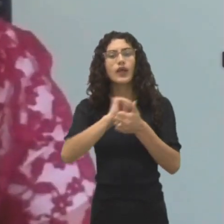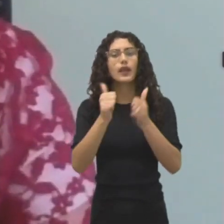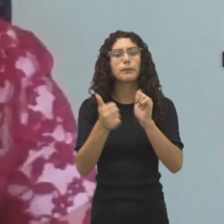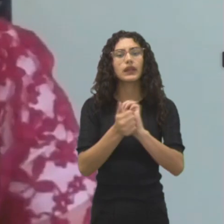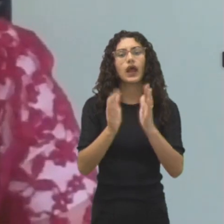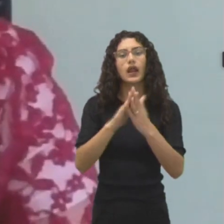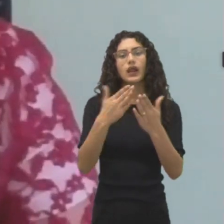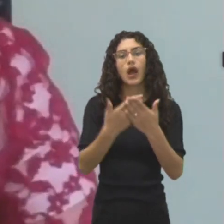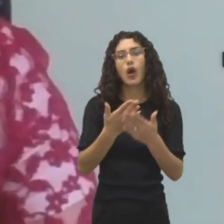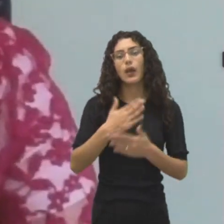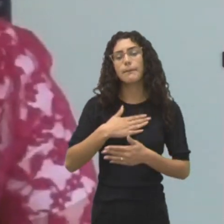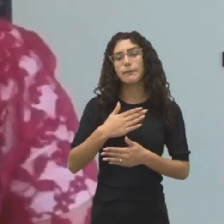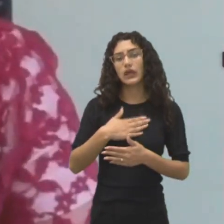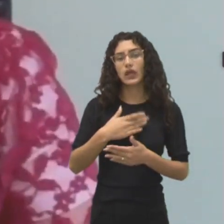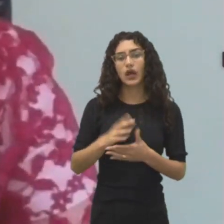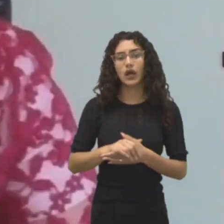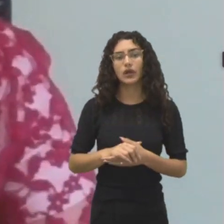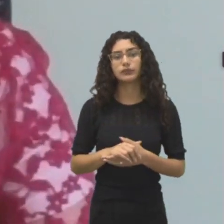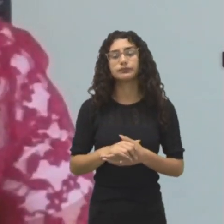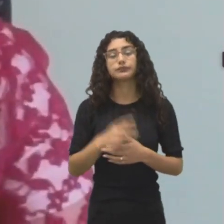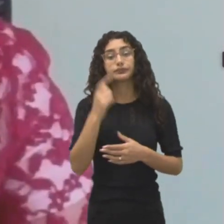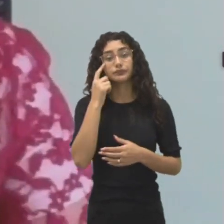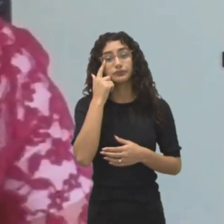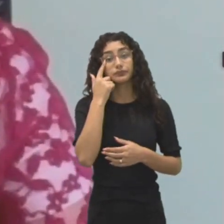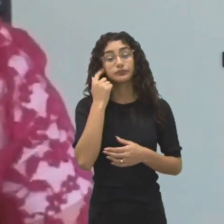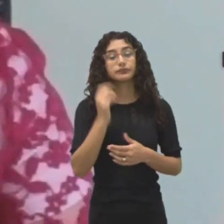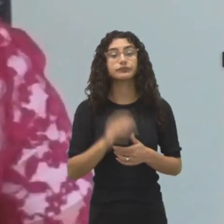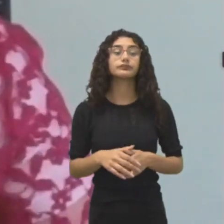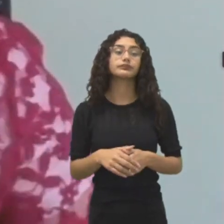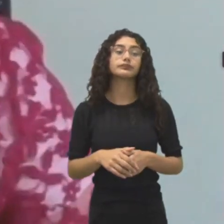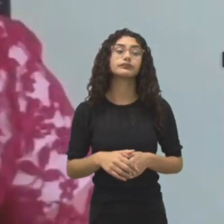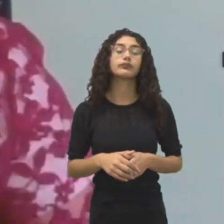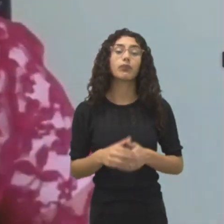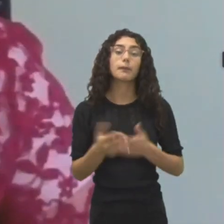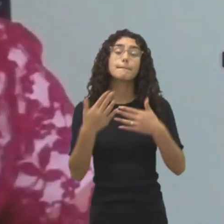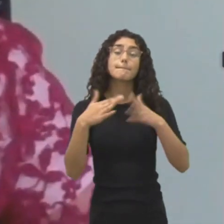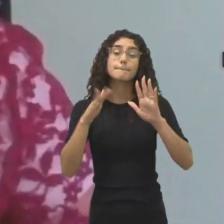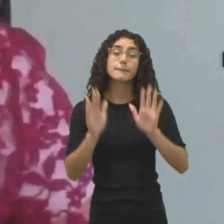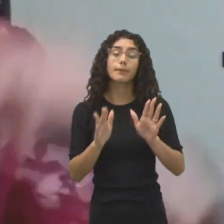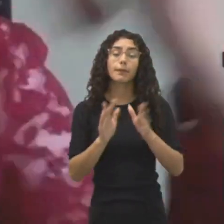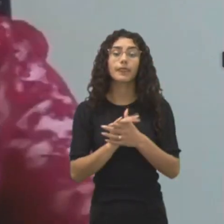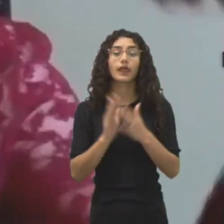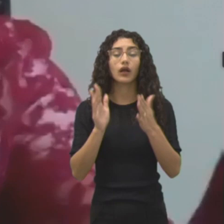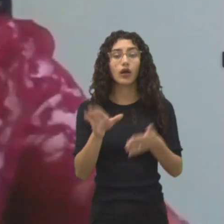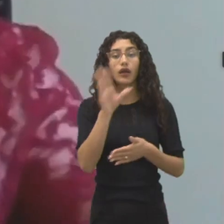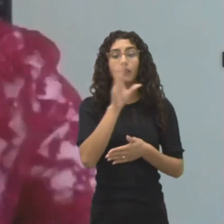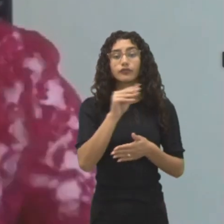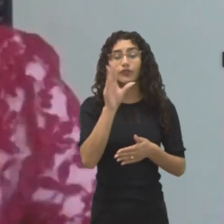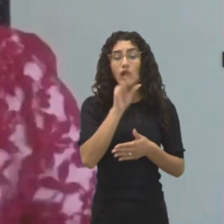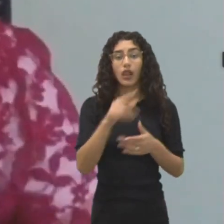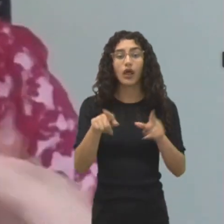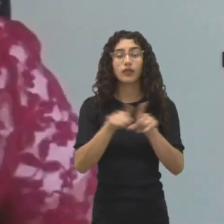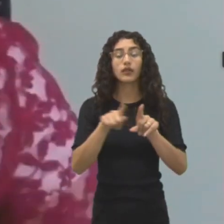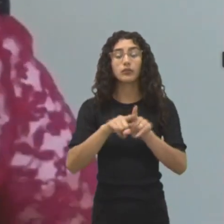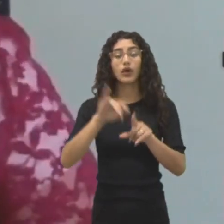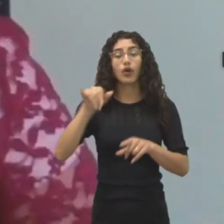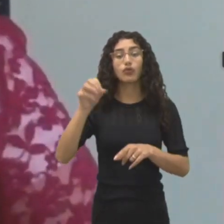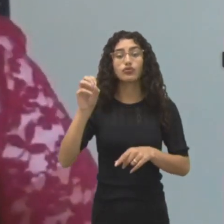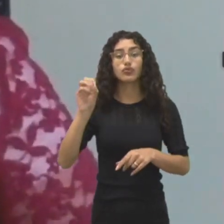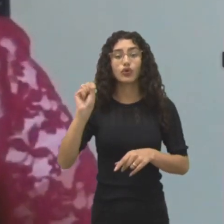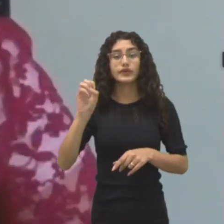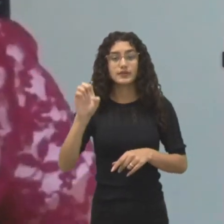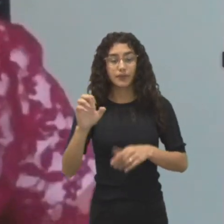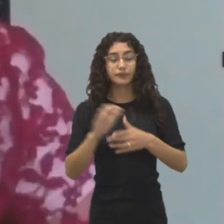alunos, no tema X, no conteúdo X, não é? Bom, agora vamos falar um pouco, voltar ao José Moran, com os